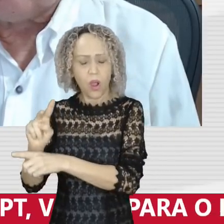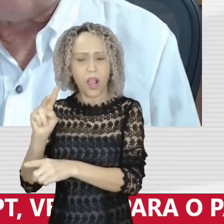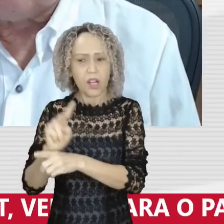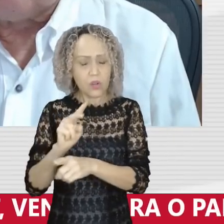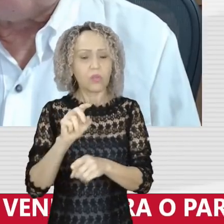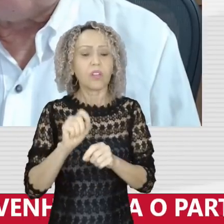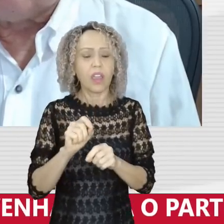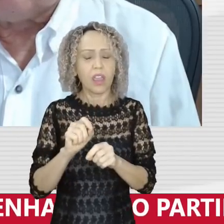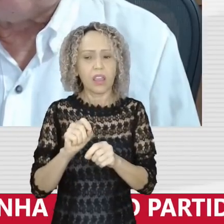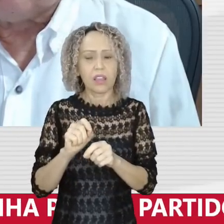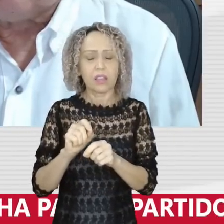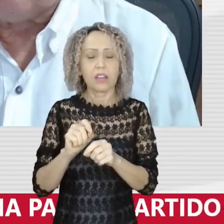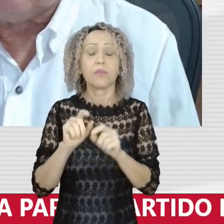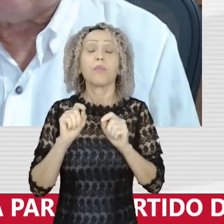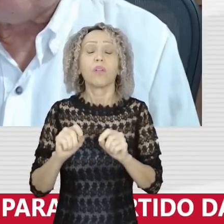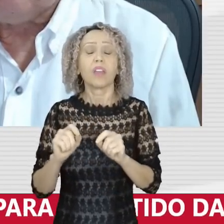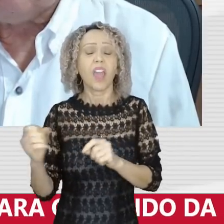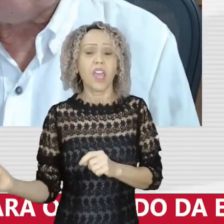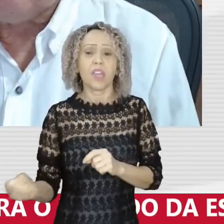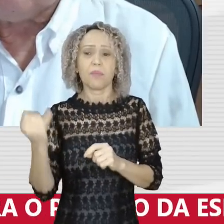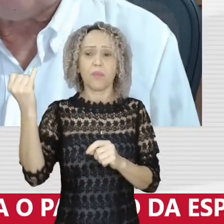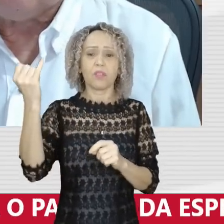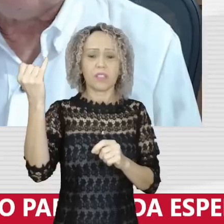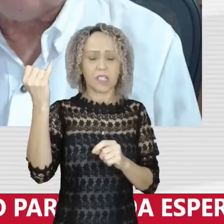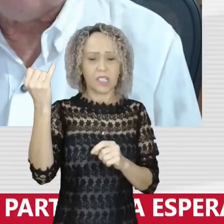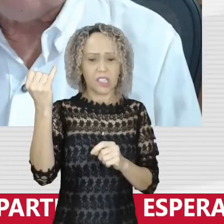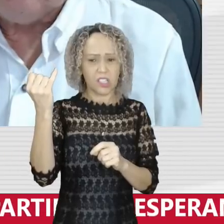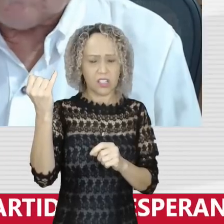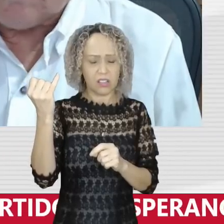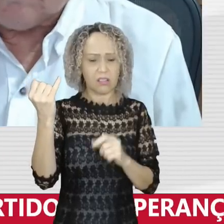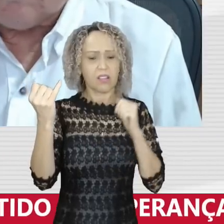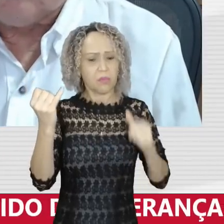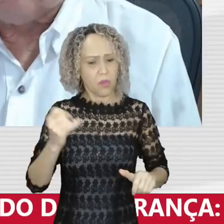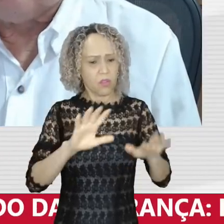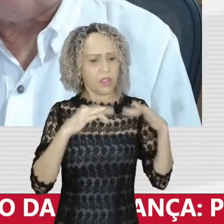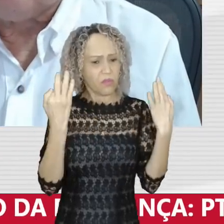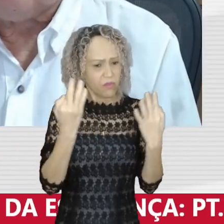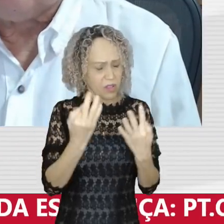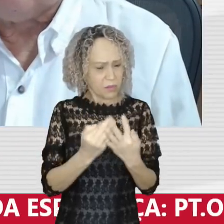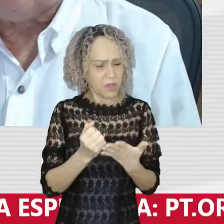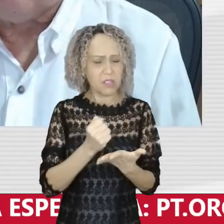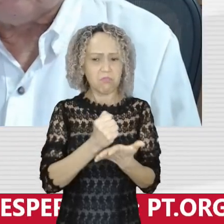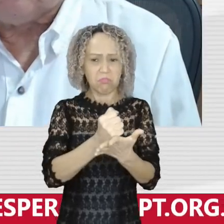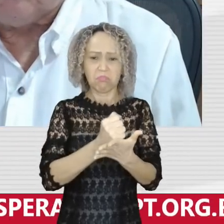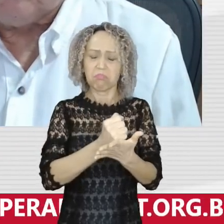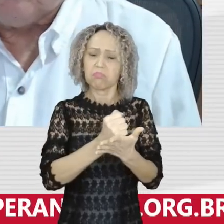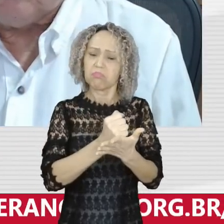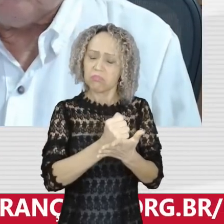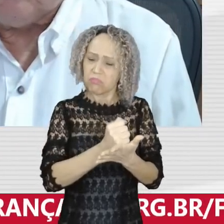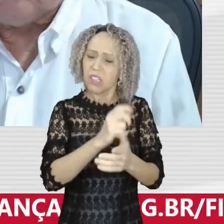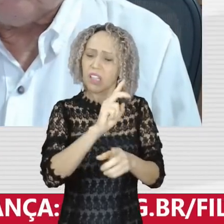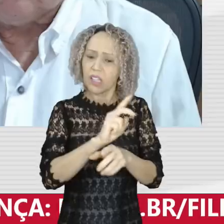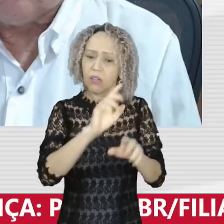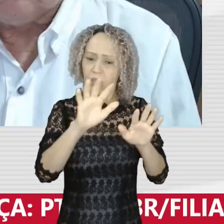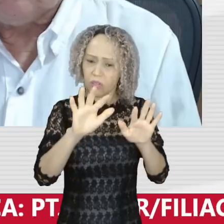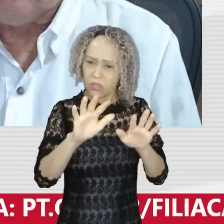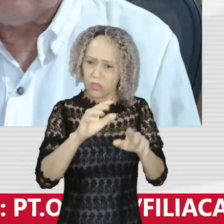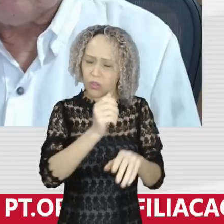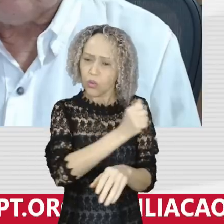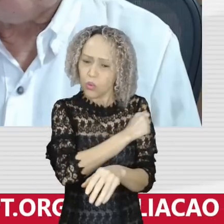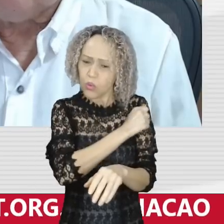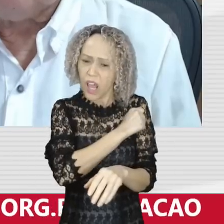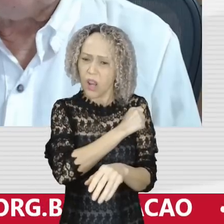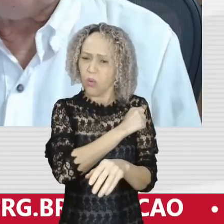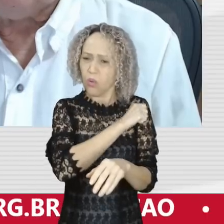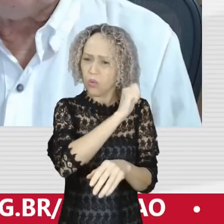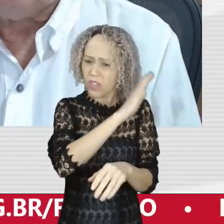para além disso, nessa vida familiar, na sustentação das famílias. Então, acho que a disputa que nós